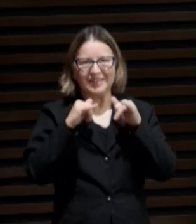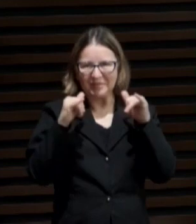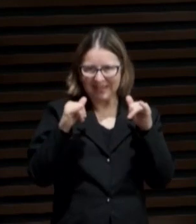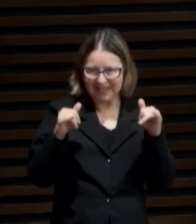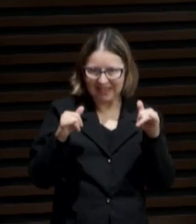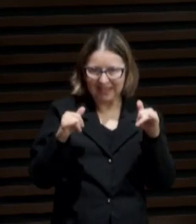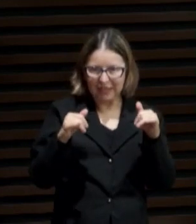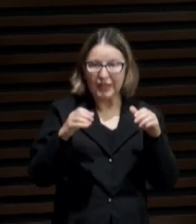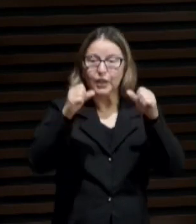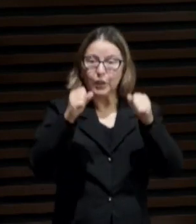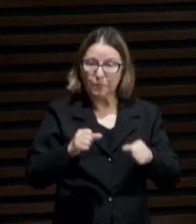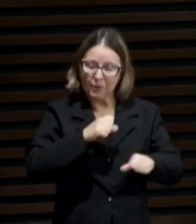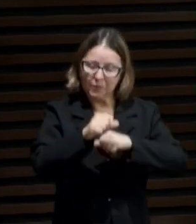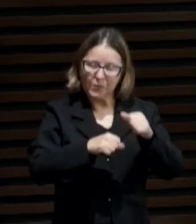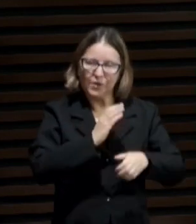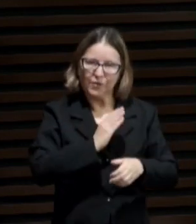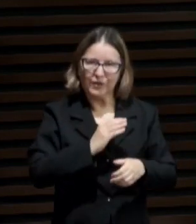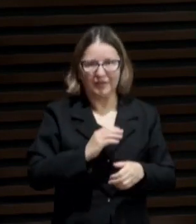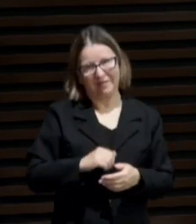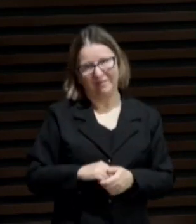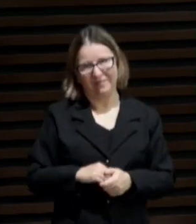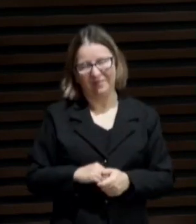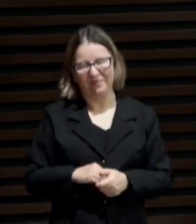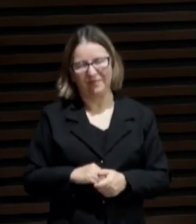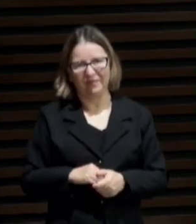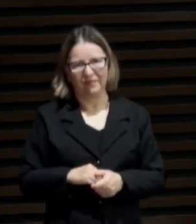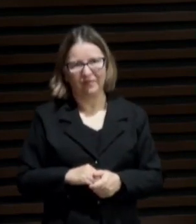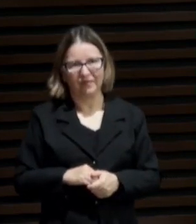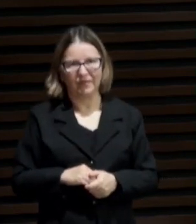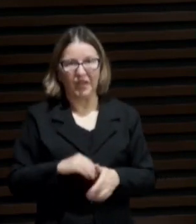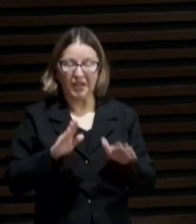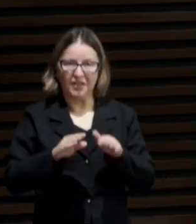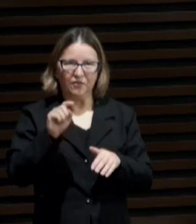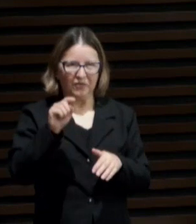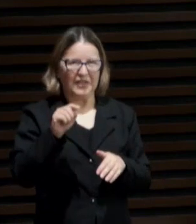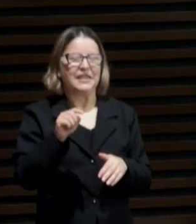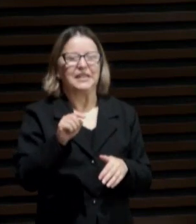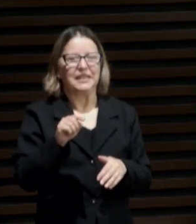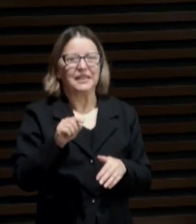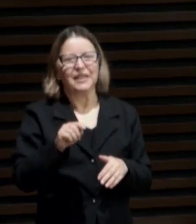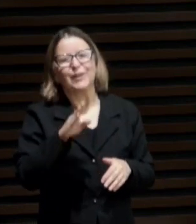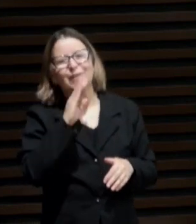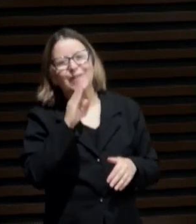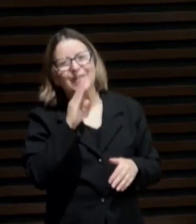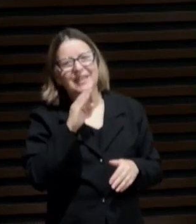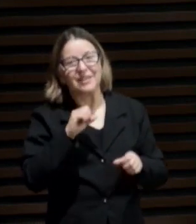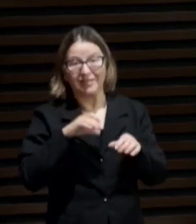Então, cuidado. Às vezes você tem o conhecimento da mensagem do novo nascimento. Você conhece a doutrina do novo